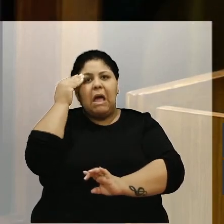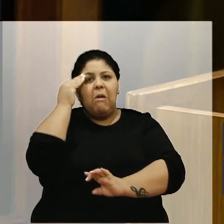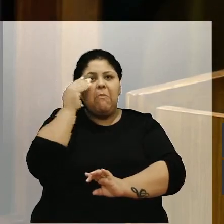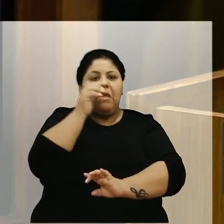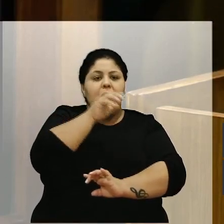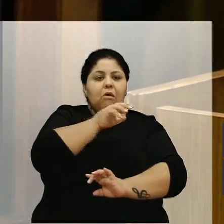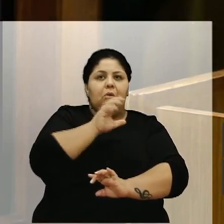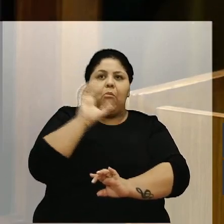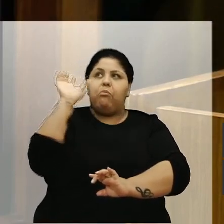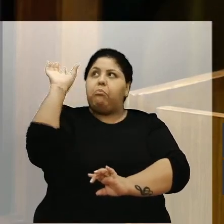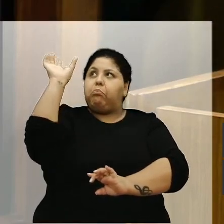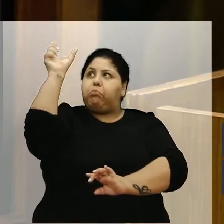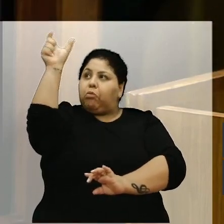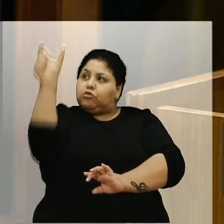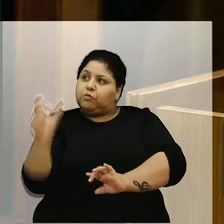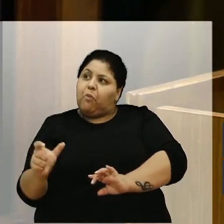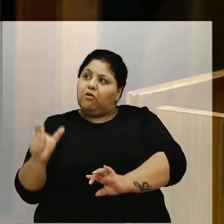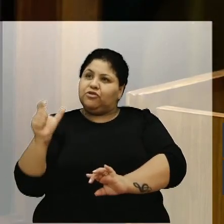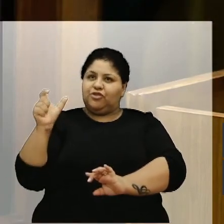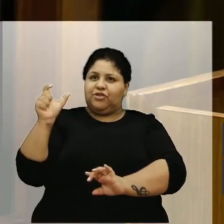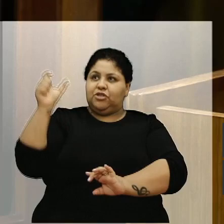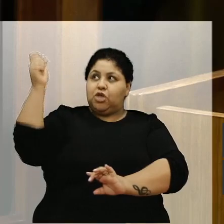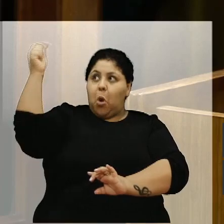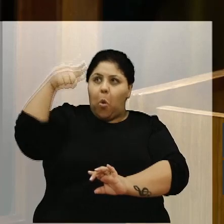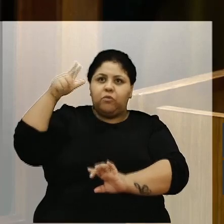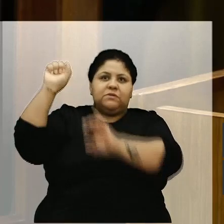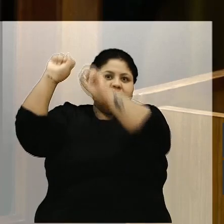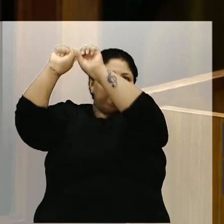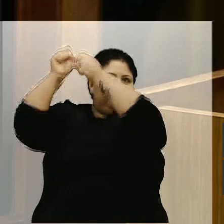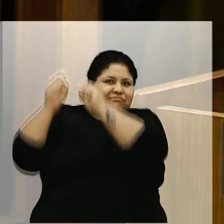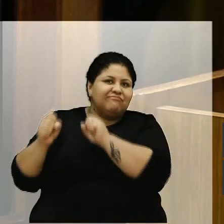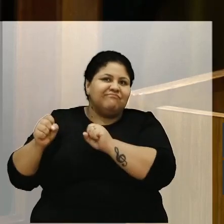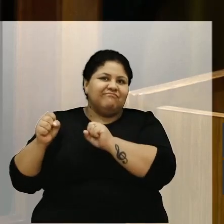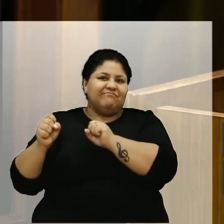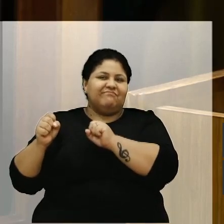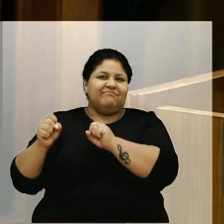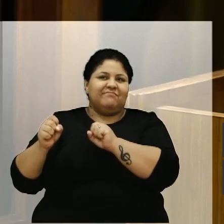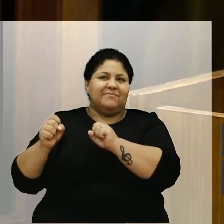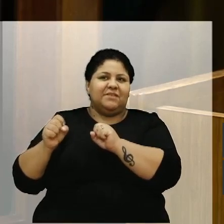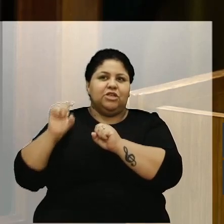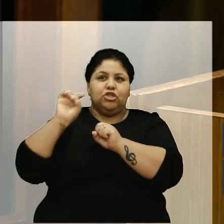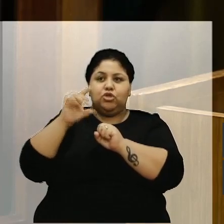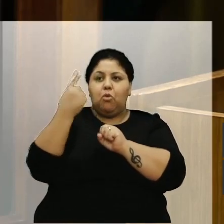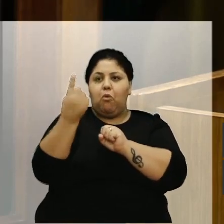queimados. Assim, eles vão ao bairro, acabam deixando uma lâmpada